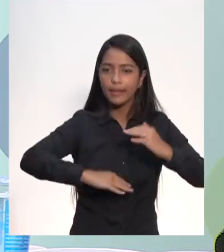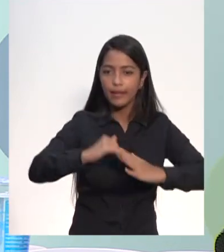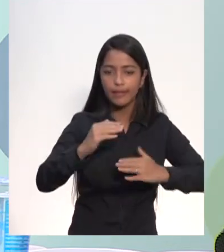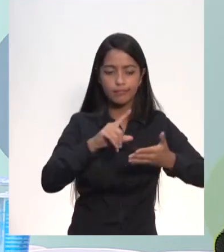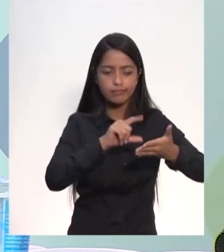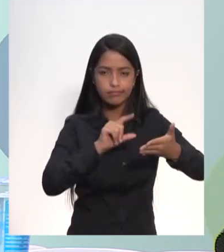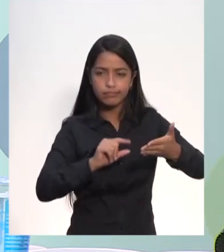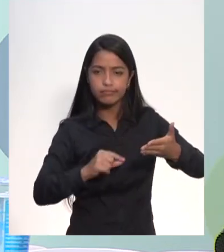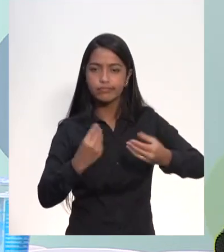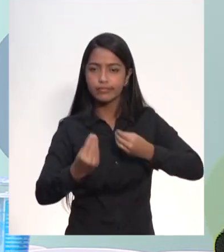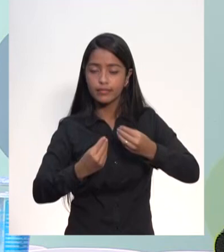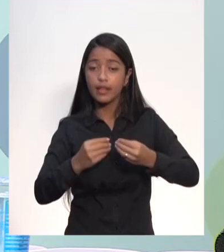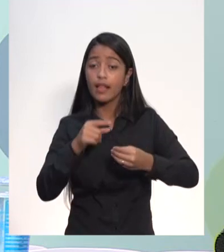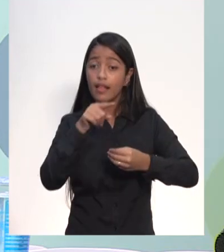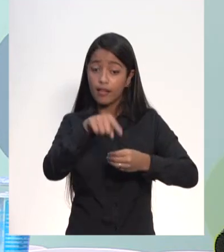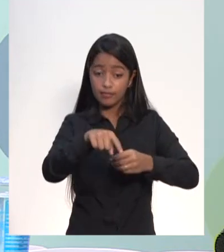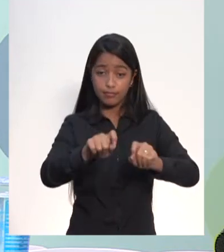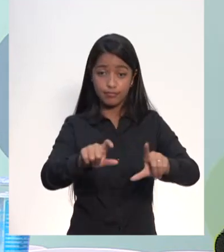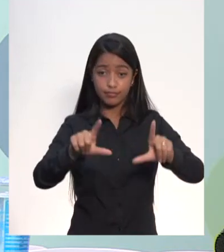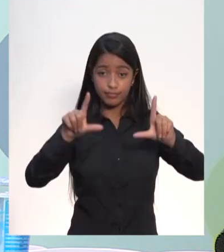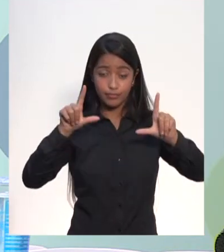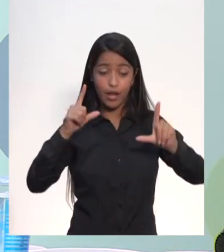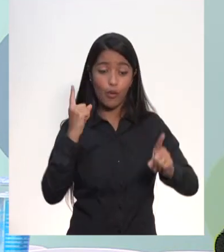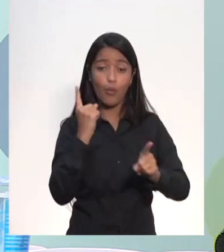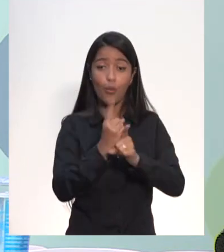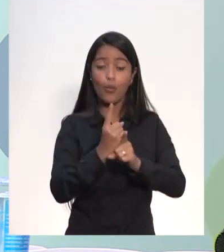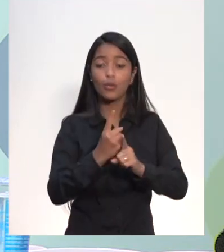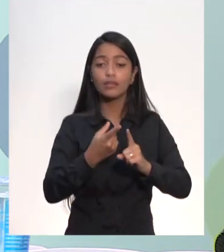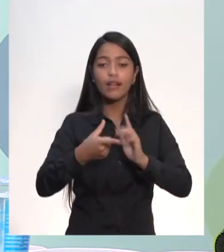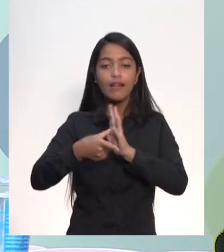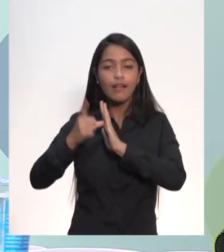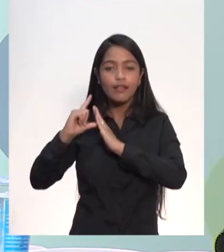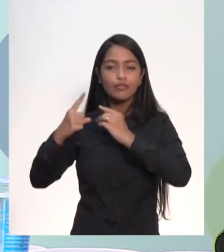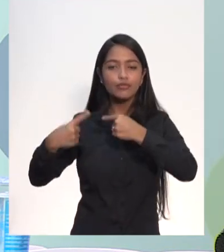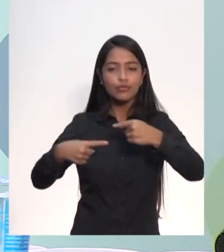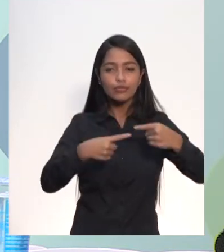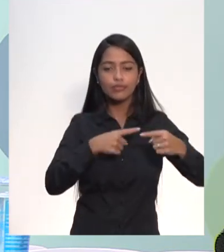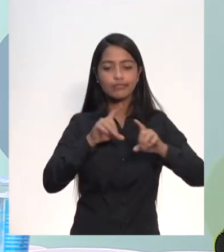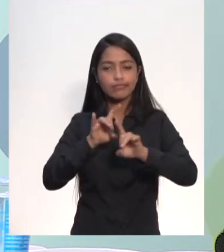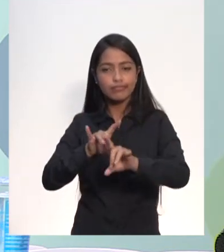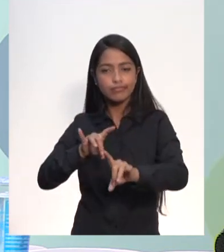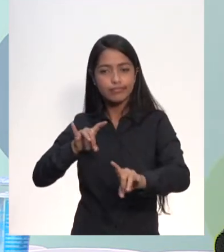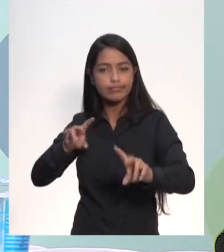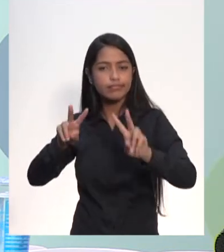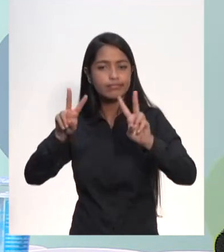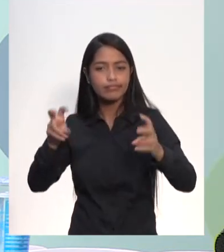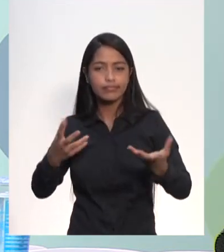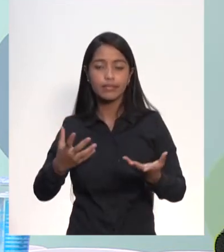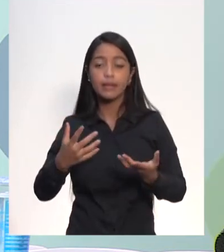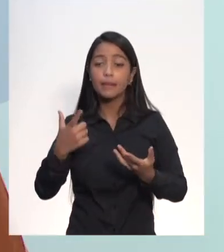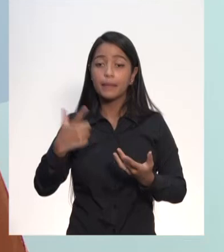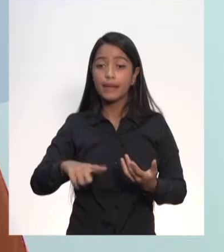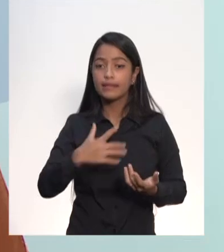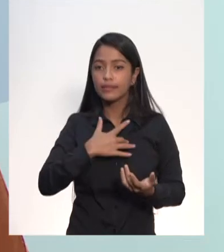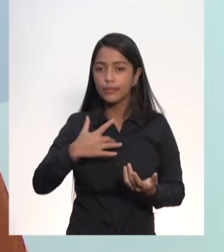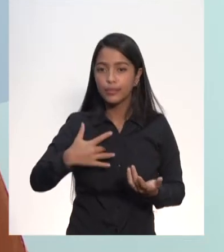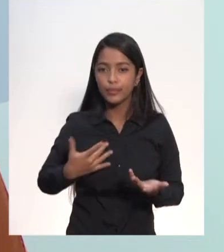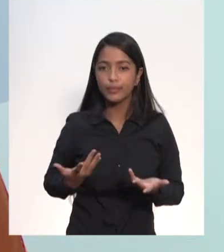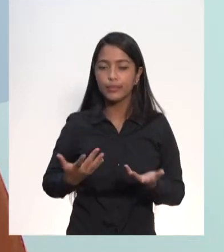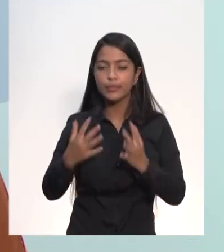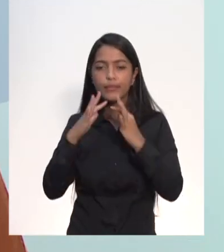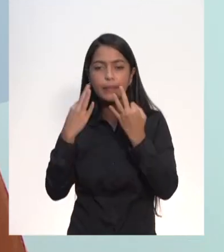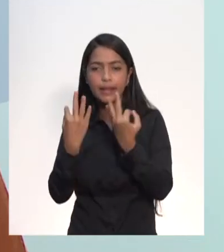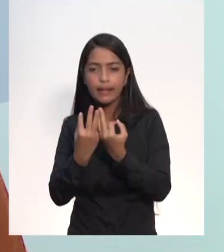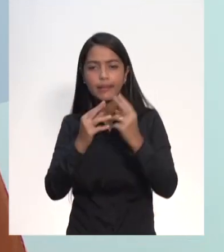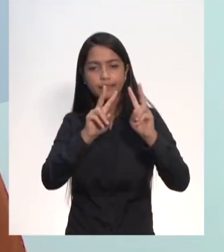temos também toda a discussão que foi realizada no replanejamento sobre ensino à distância, a questão da saúde, a família, e